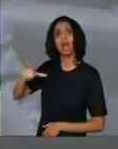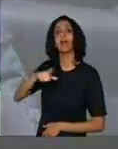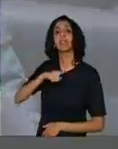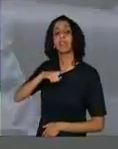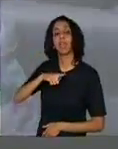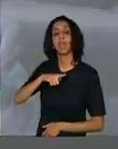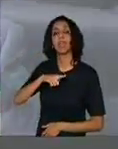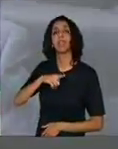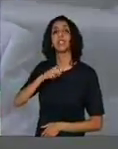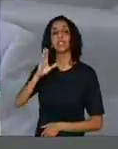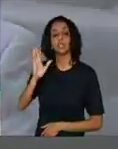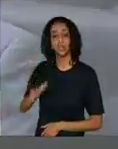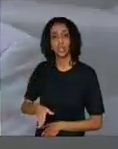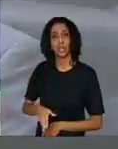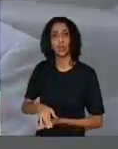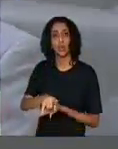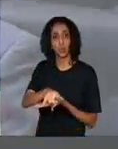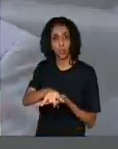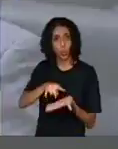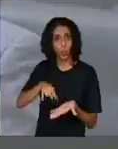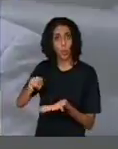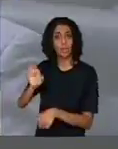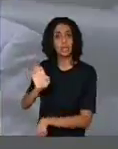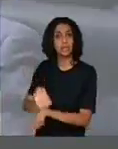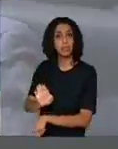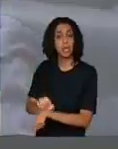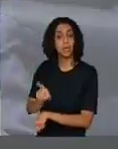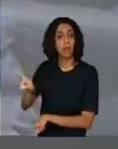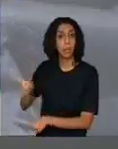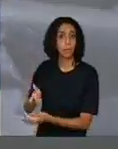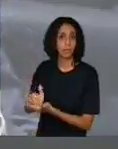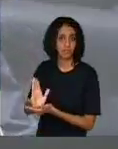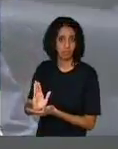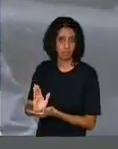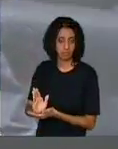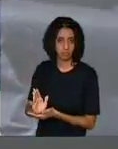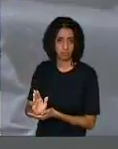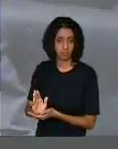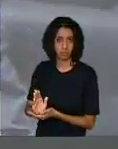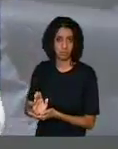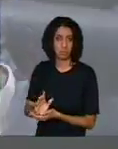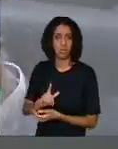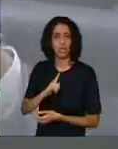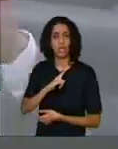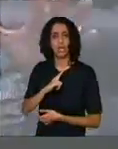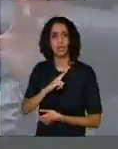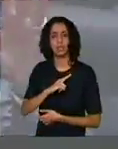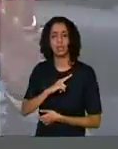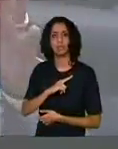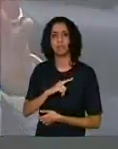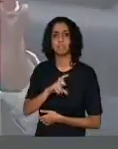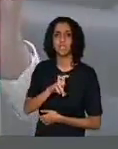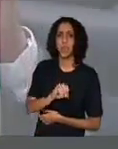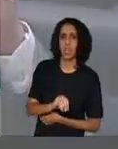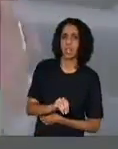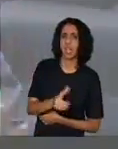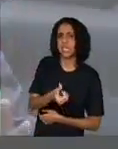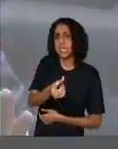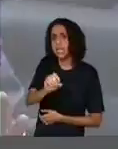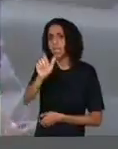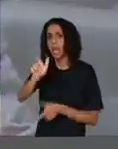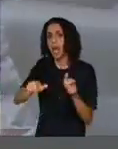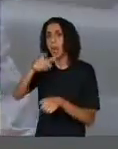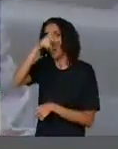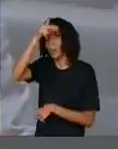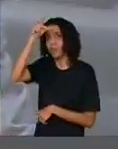para fazer a sanção, quando a gente tem aí em torno de 50, 60 prefeitos aqui